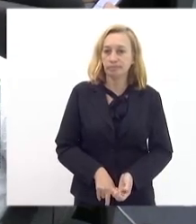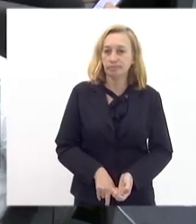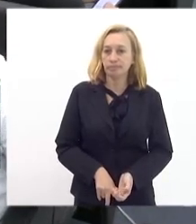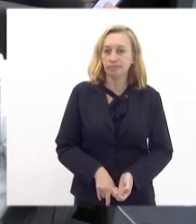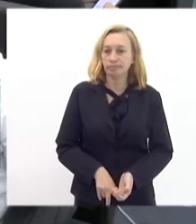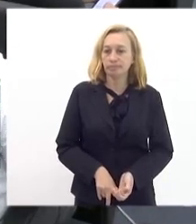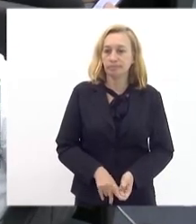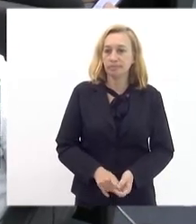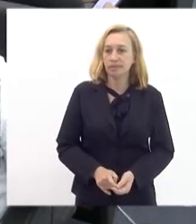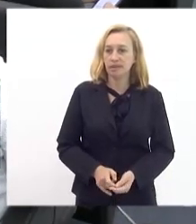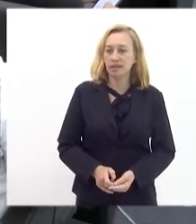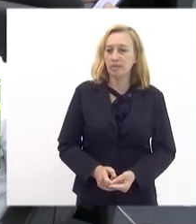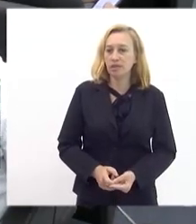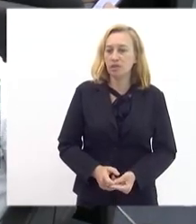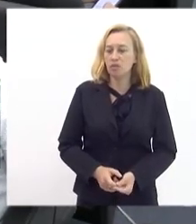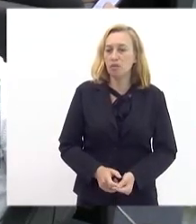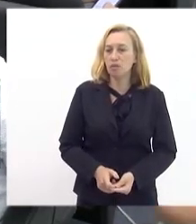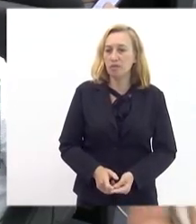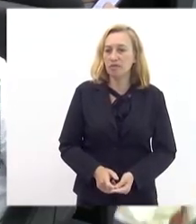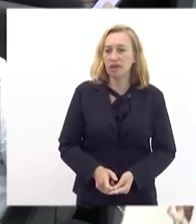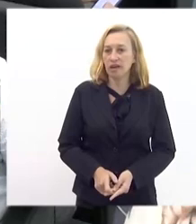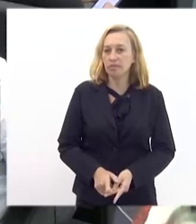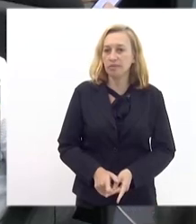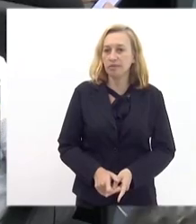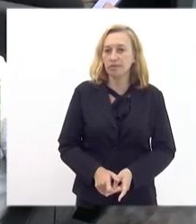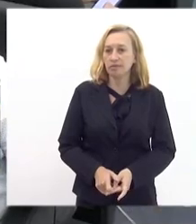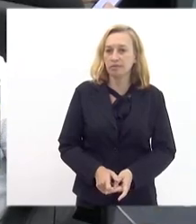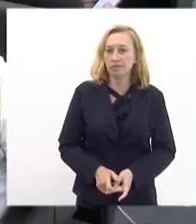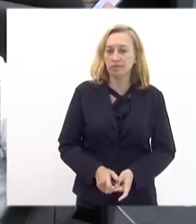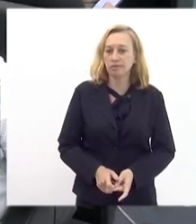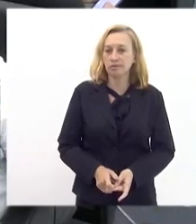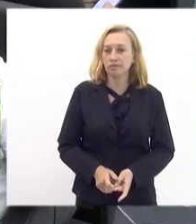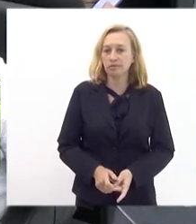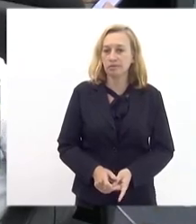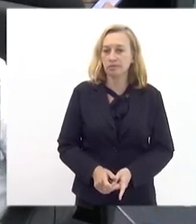E aí E aí